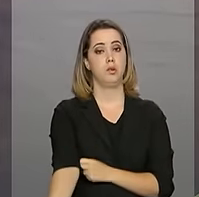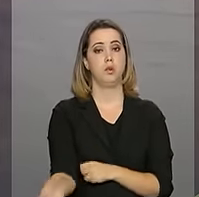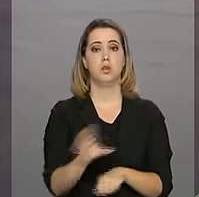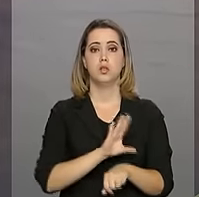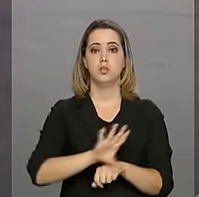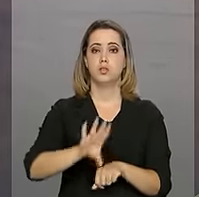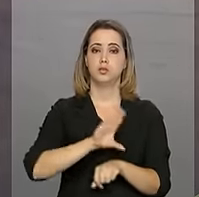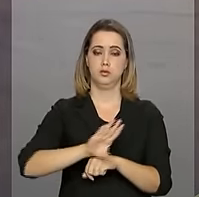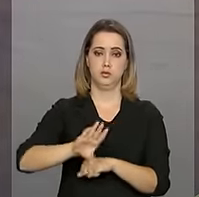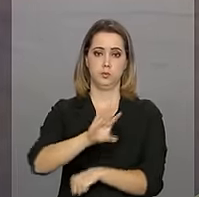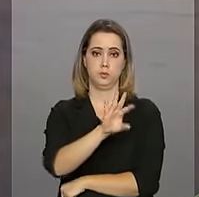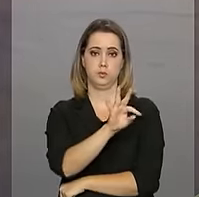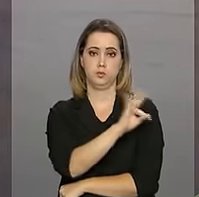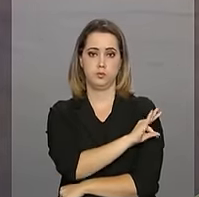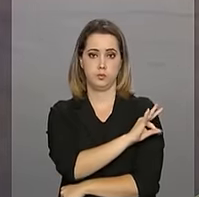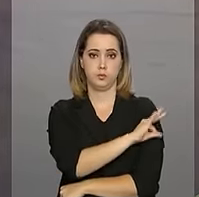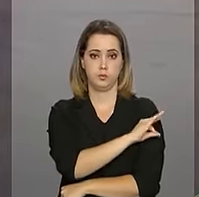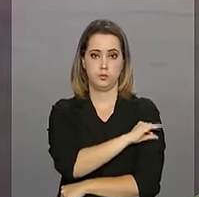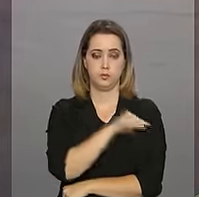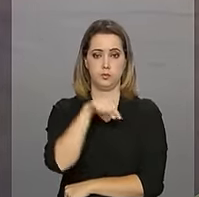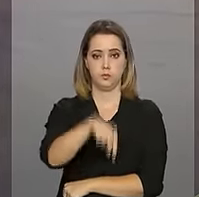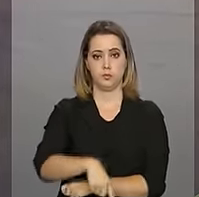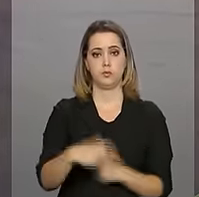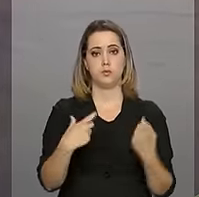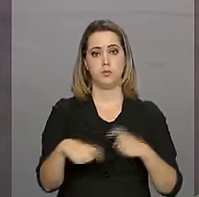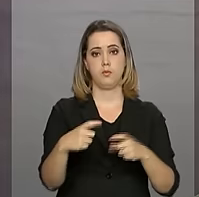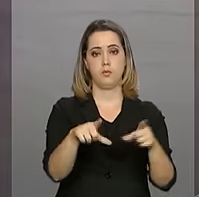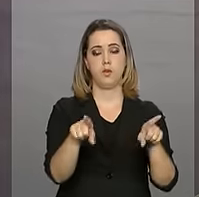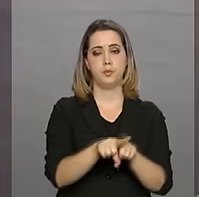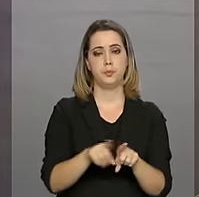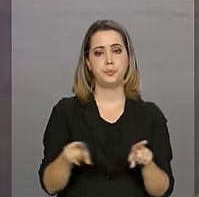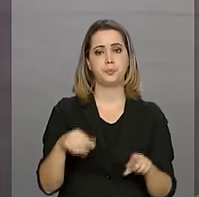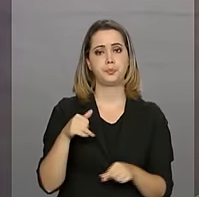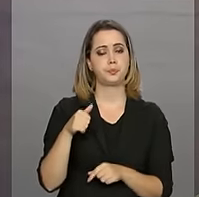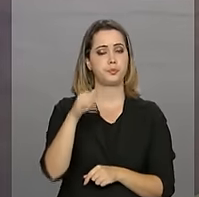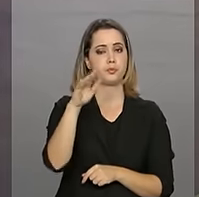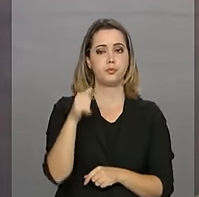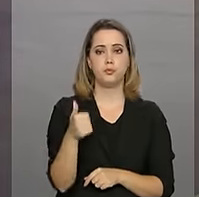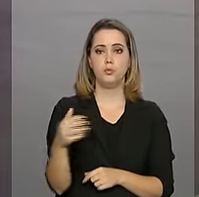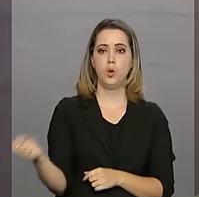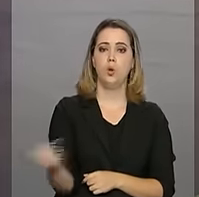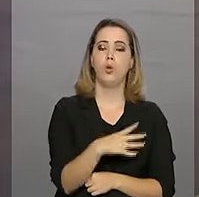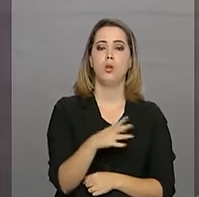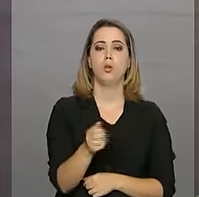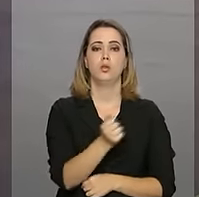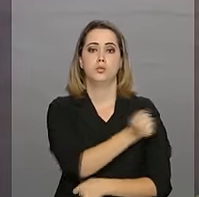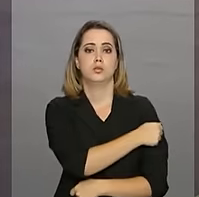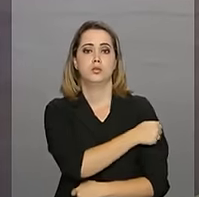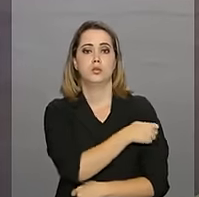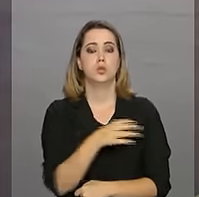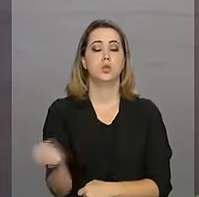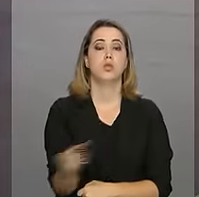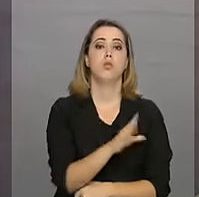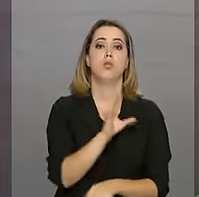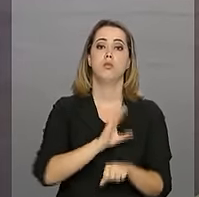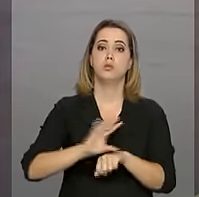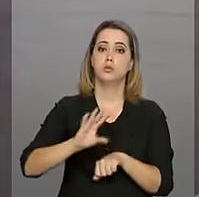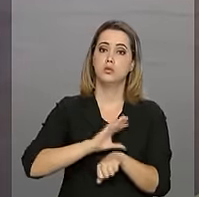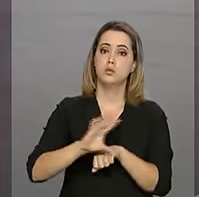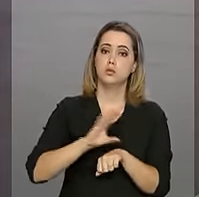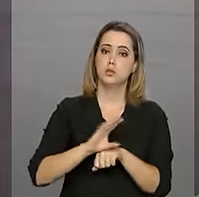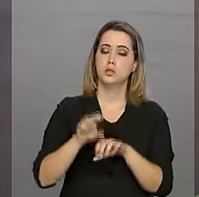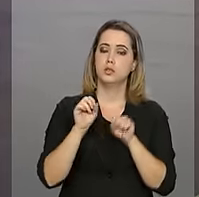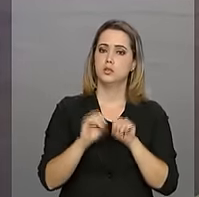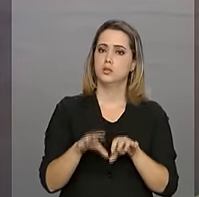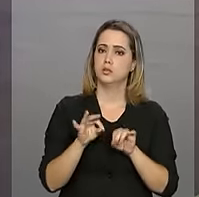técnicos nessa unidade de ensino e, mais do que isso, atrair novos alunos para novos cursos na formação